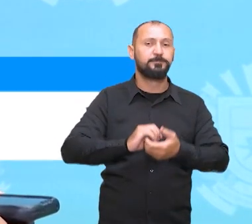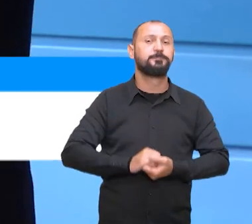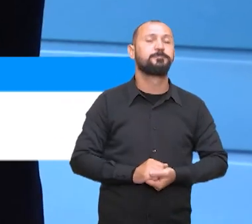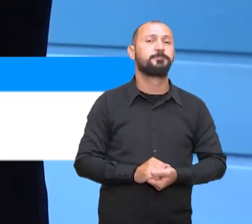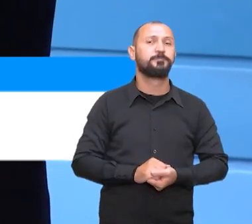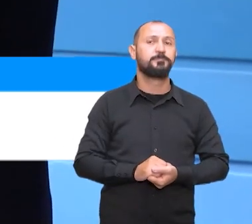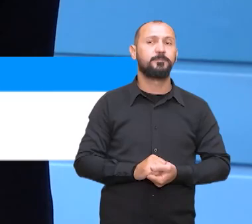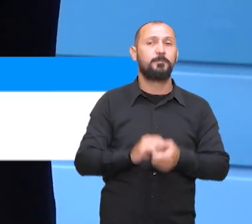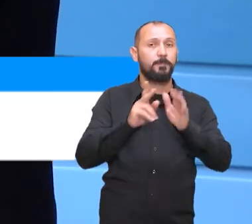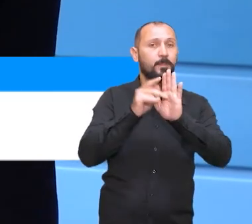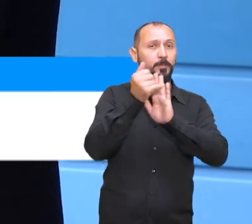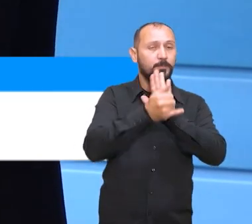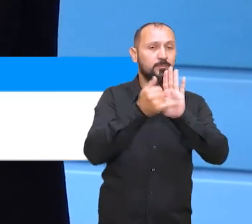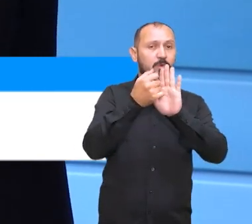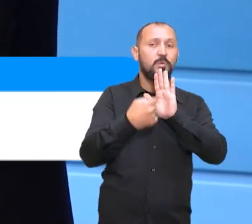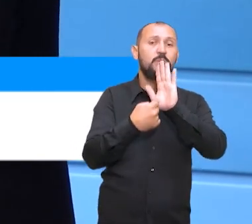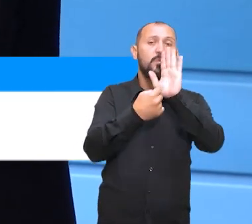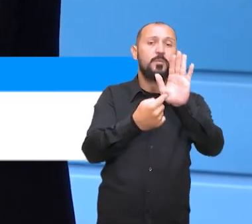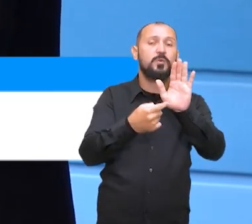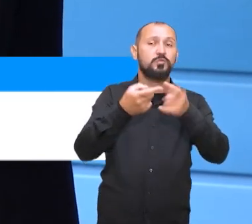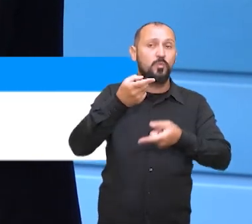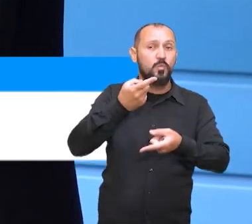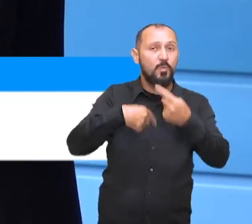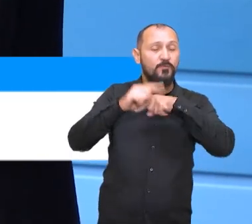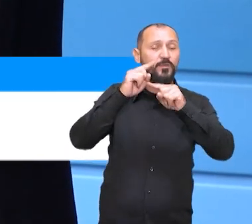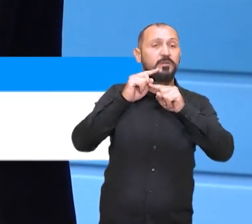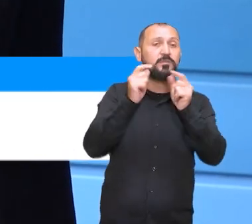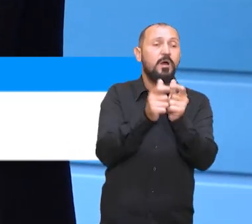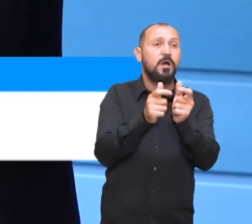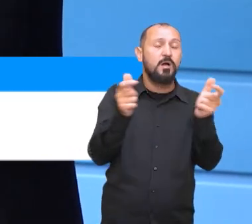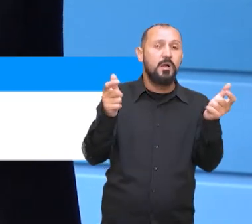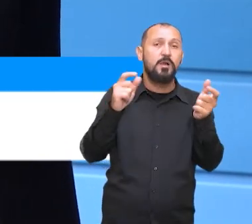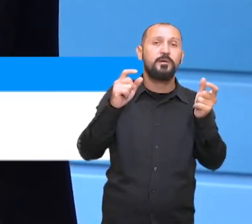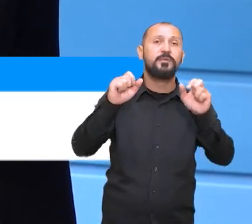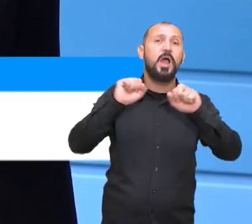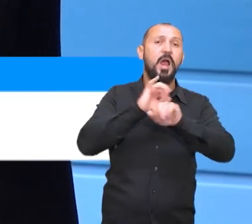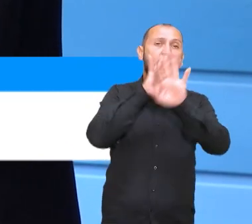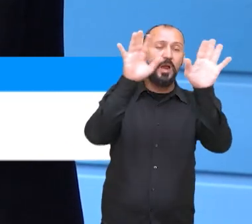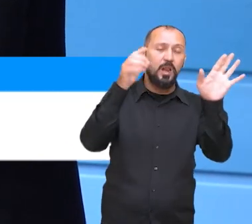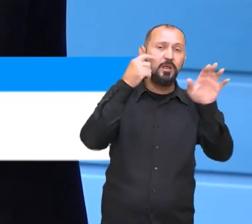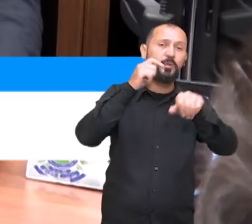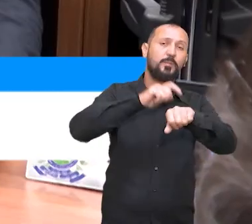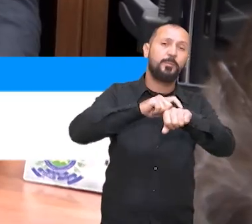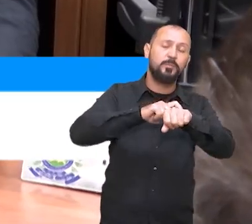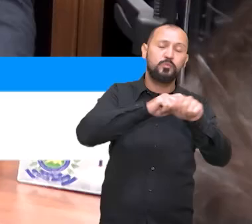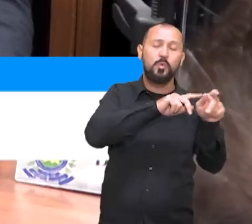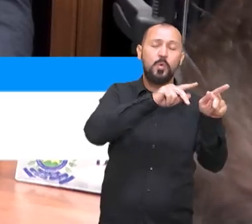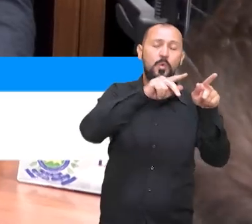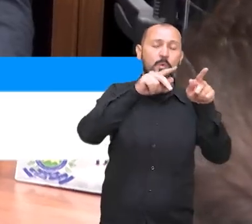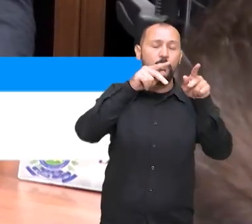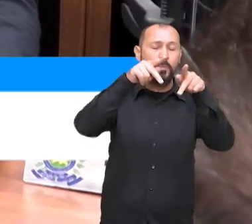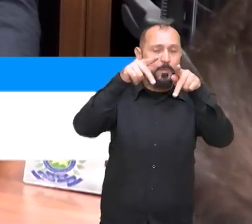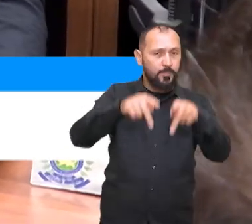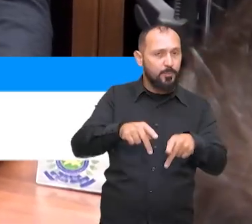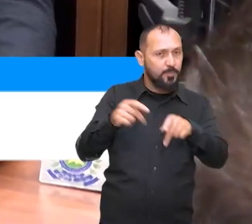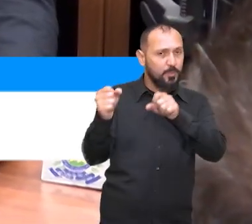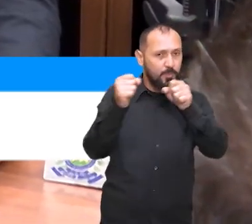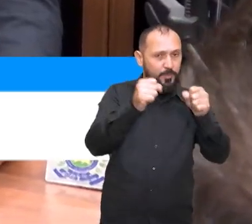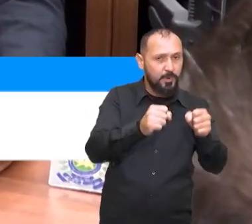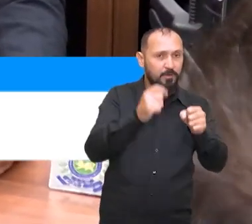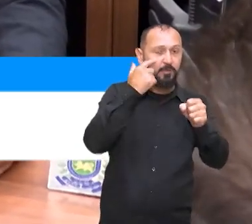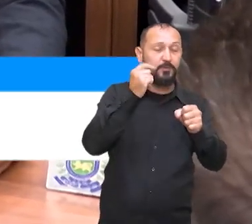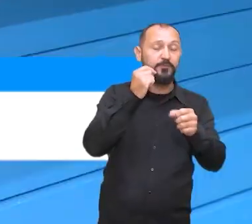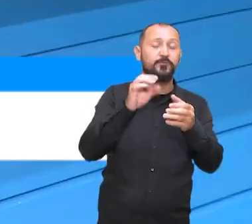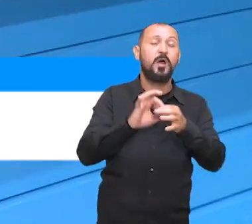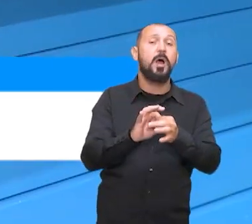cidadão. O projeto, que representa um avanço na ampliação da transparência nos atos do poder público de Mato Grosso